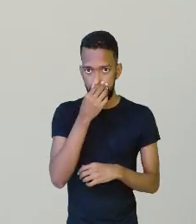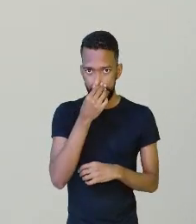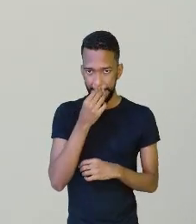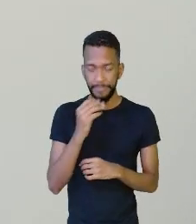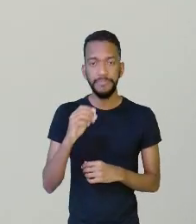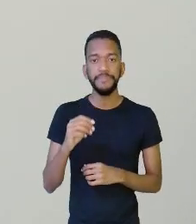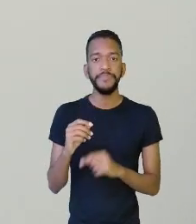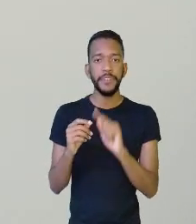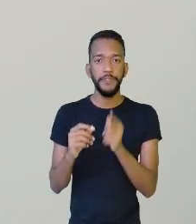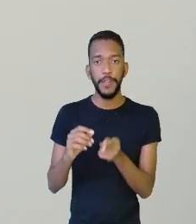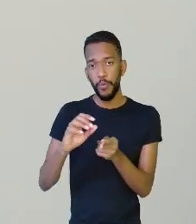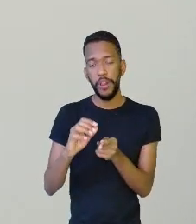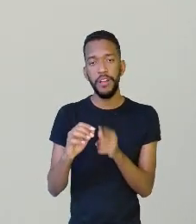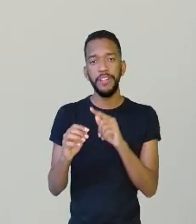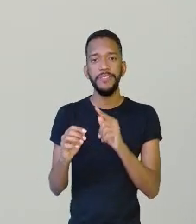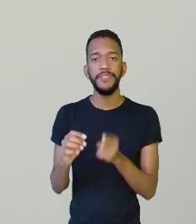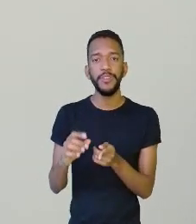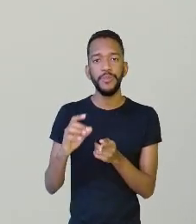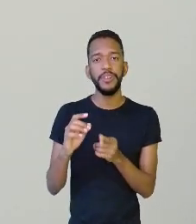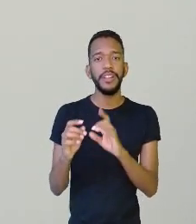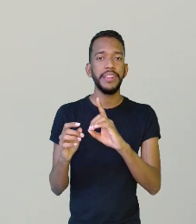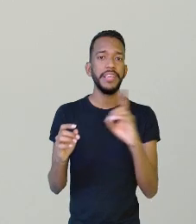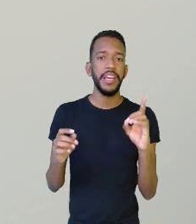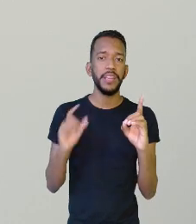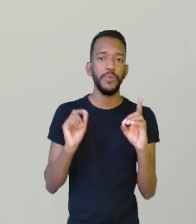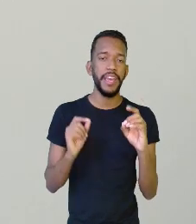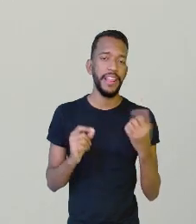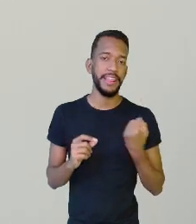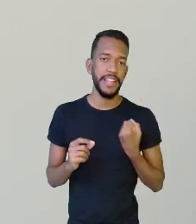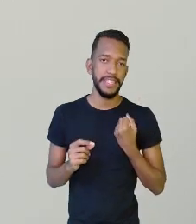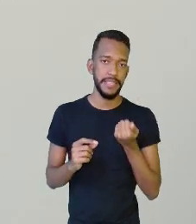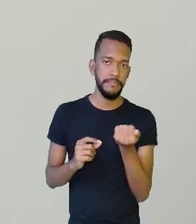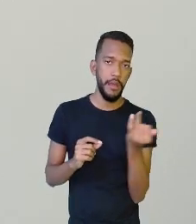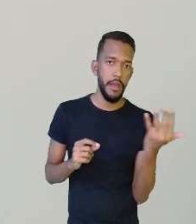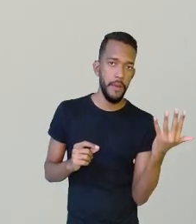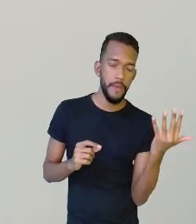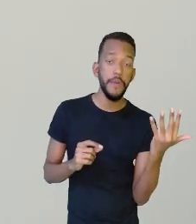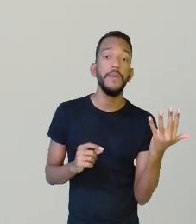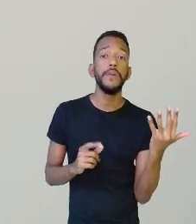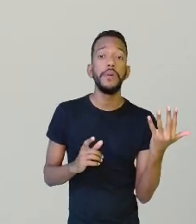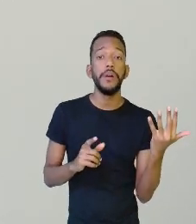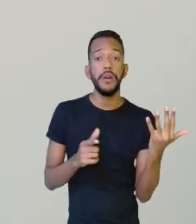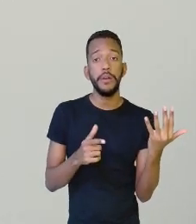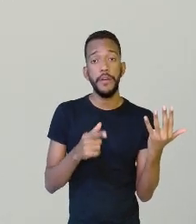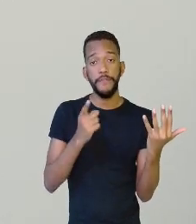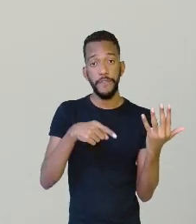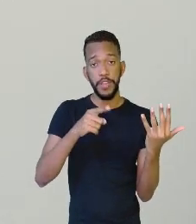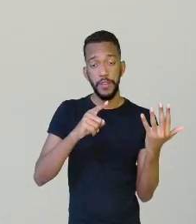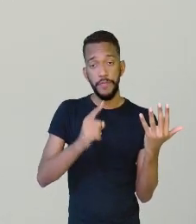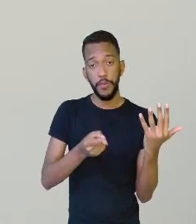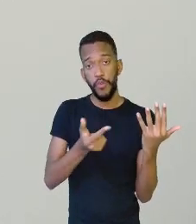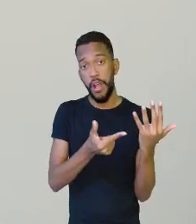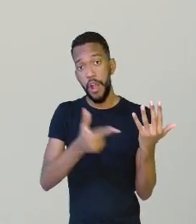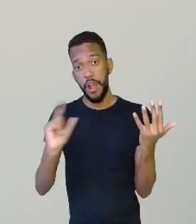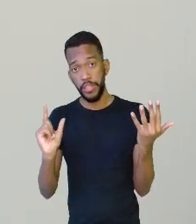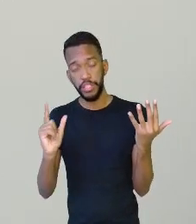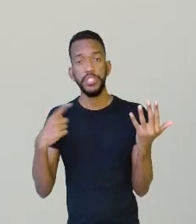está à direita da vírgula, quinto ano? Números decimais. O que vem antes da vírgula, números